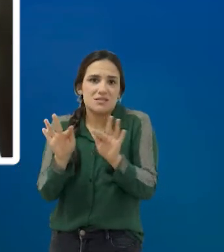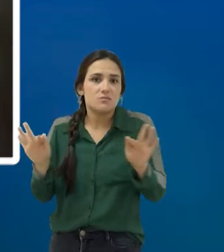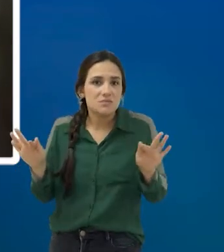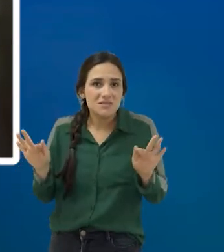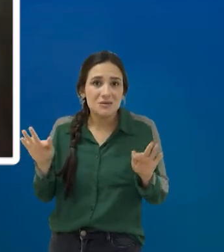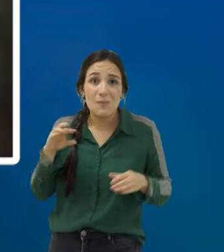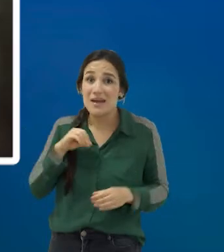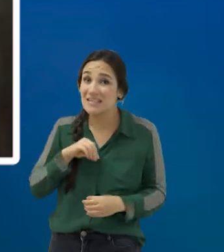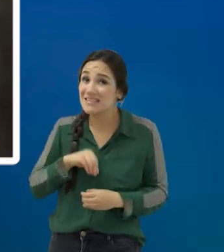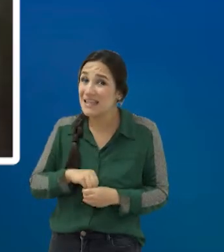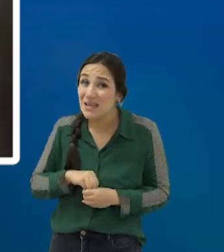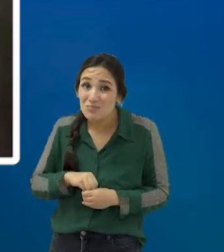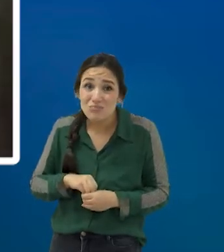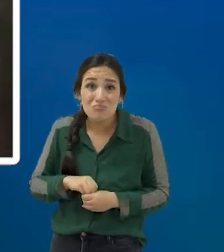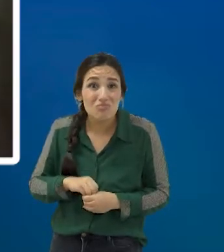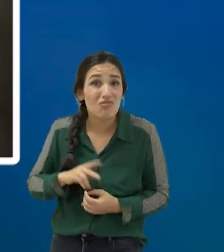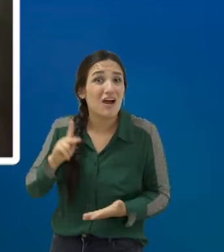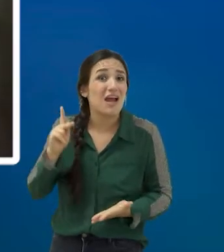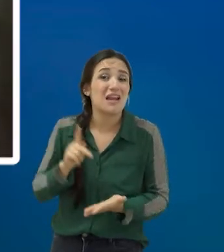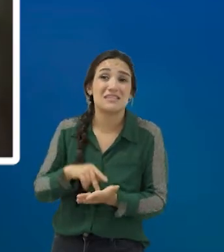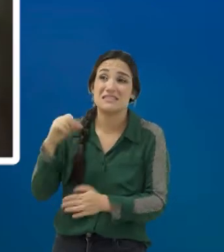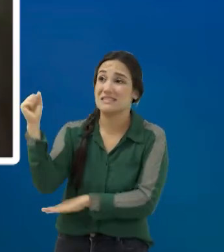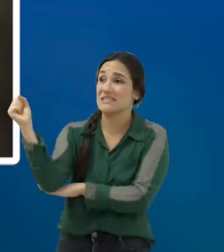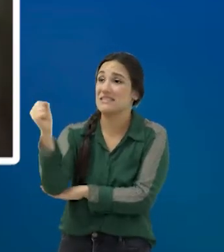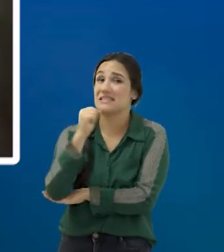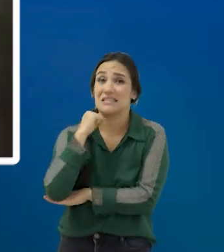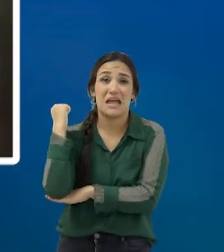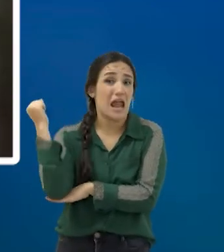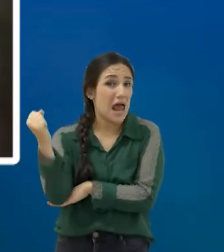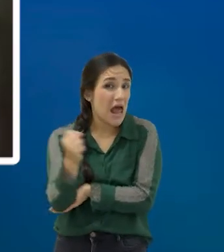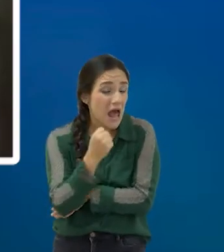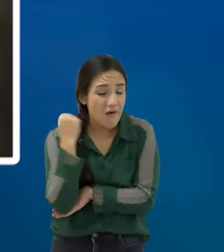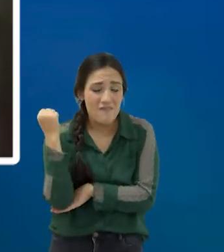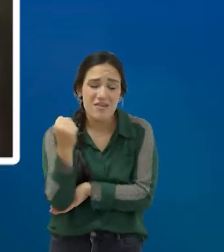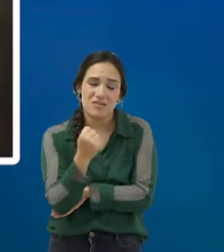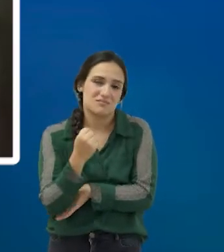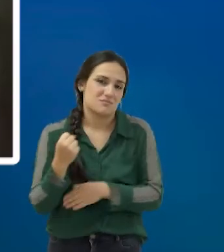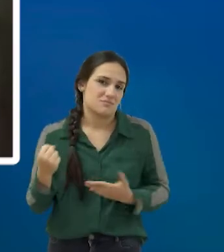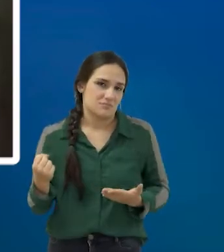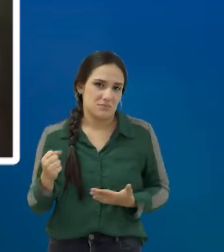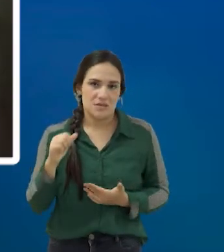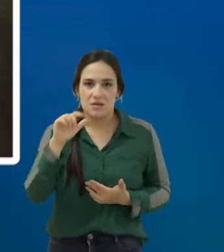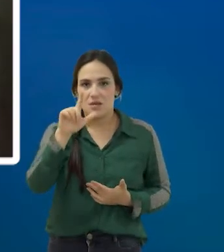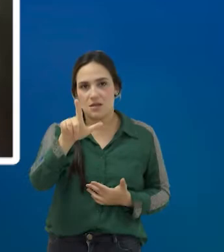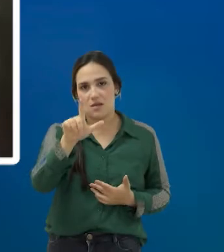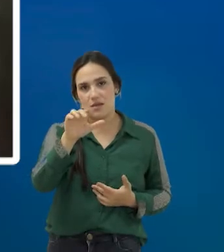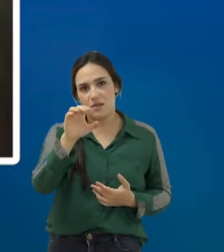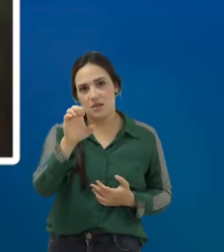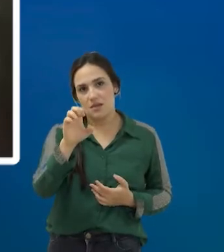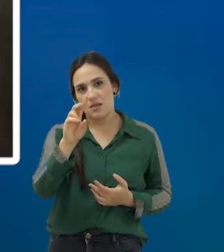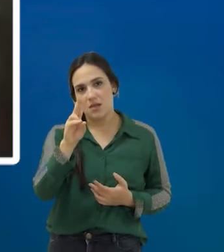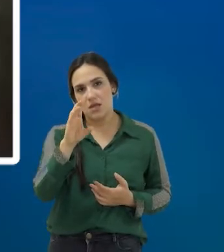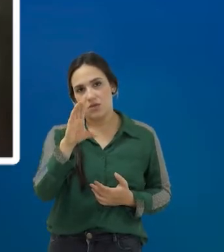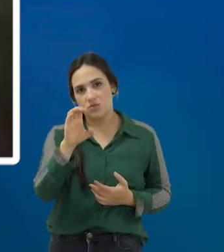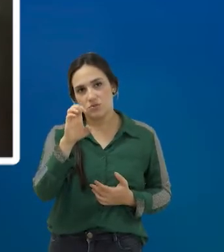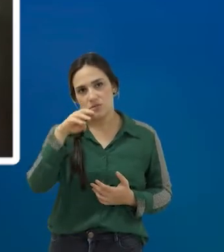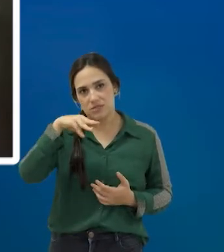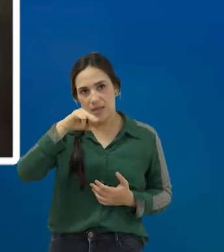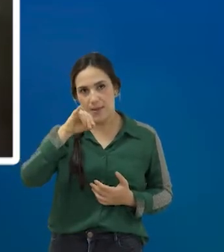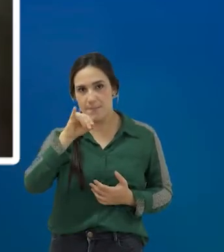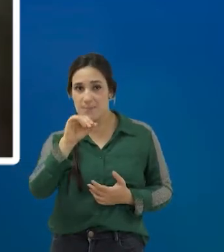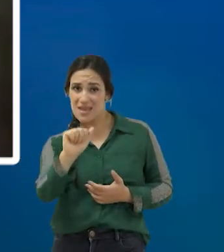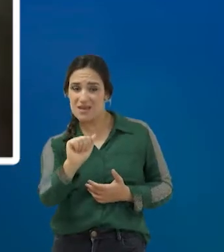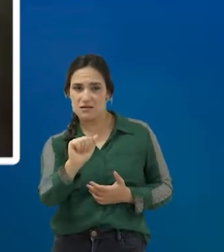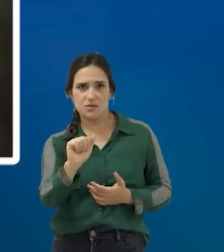tão graves, são o prenúncio ou sintomas de uma doença tão grave quanto a leucemia. No meu caso, por exemplo, o que